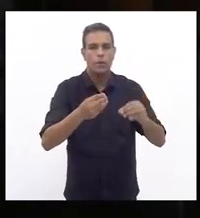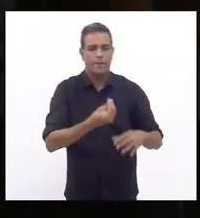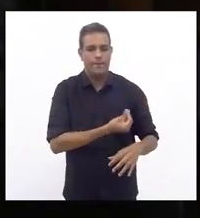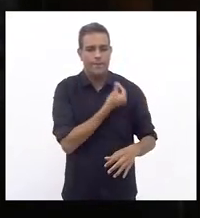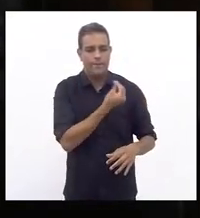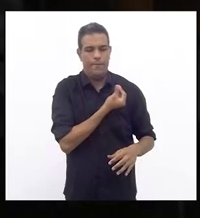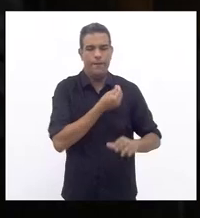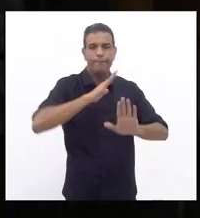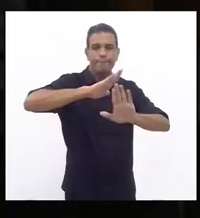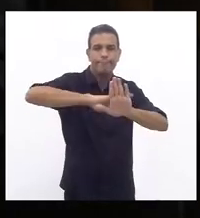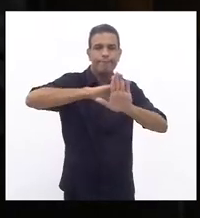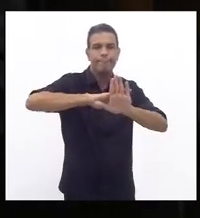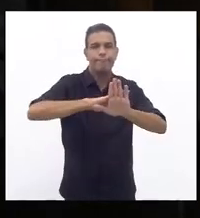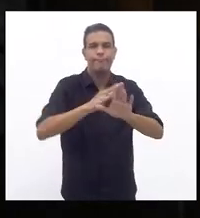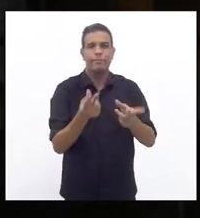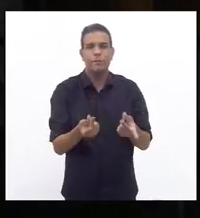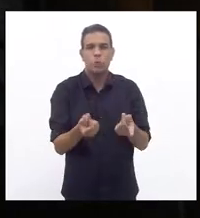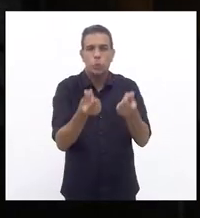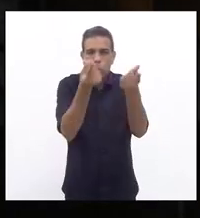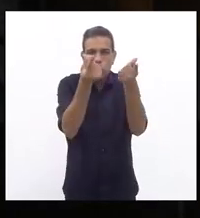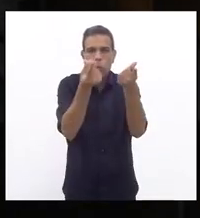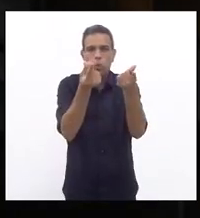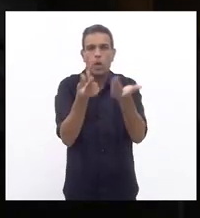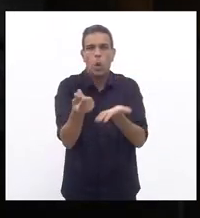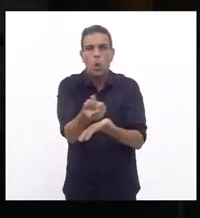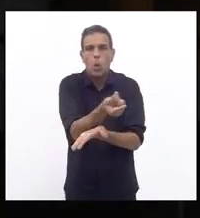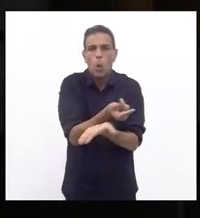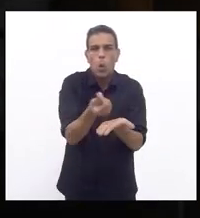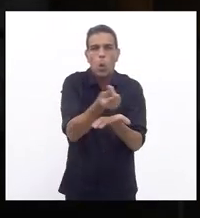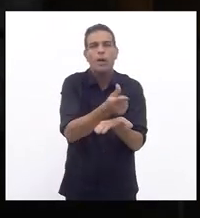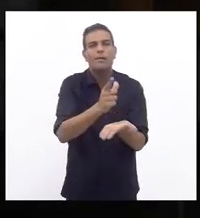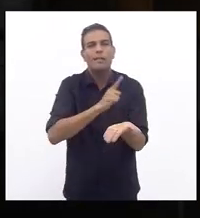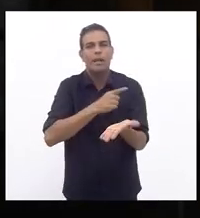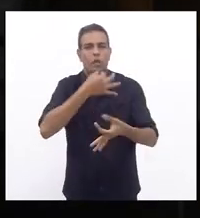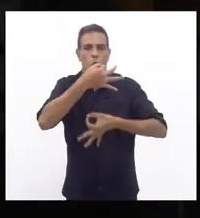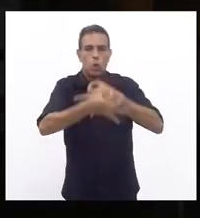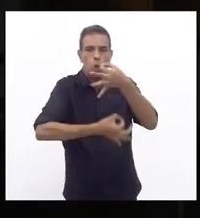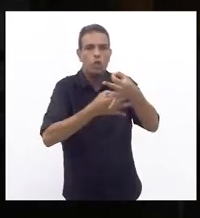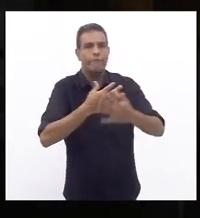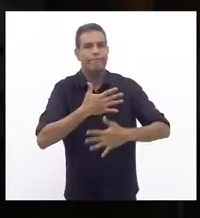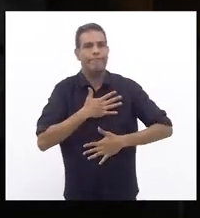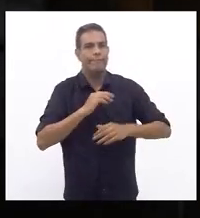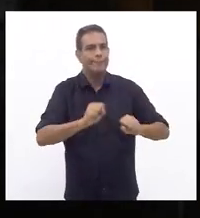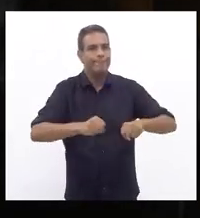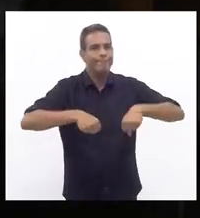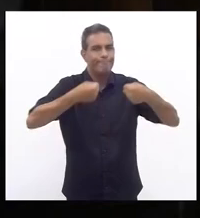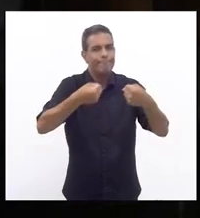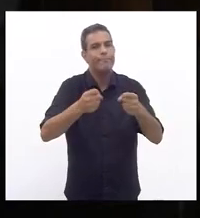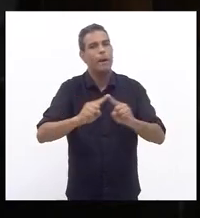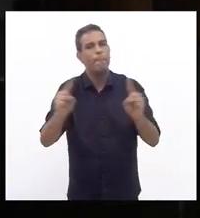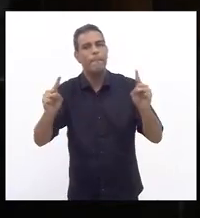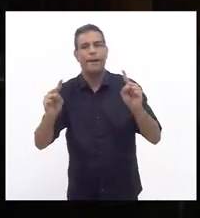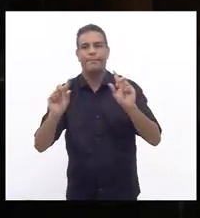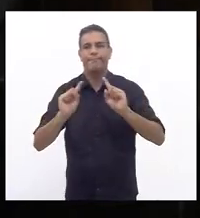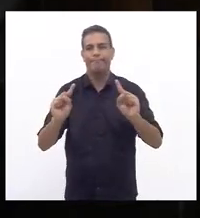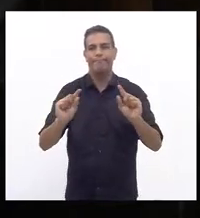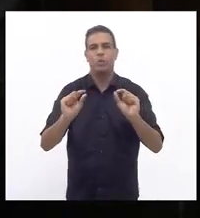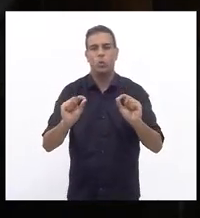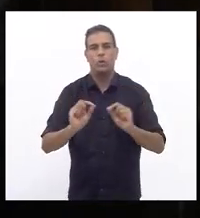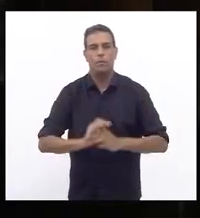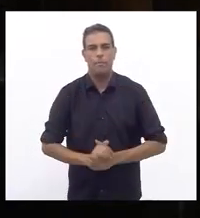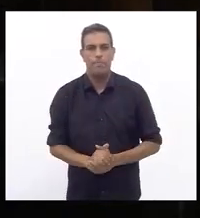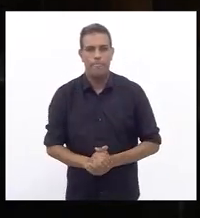sob a lógica do lucro da mercadoria, sempre sofrerá a minha crítica e o meu enfrentamento.